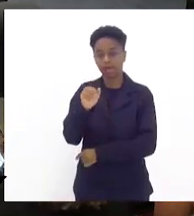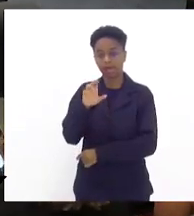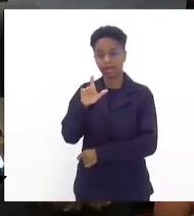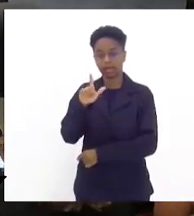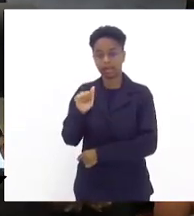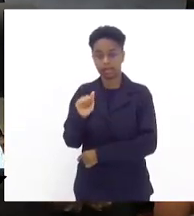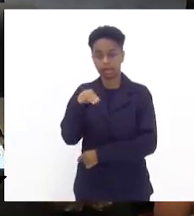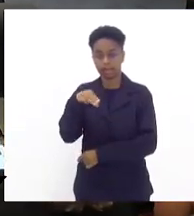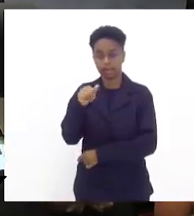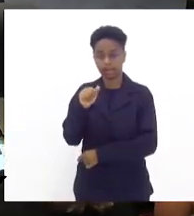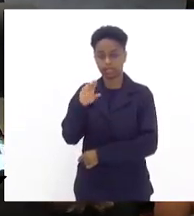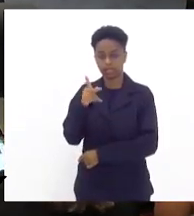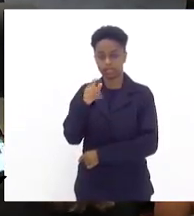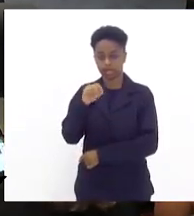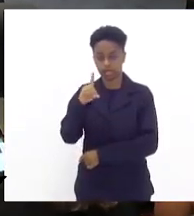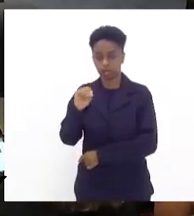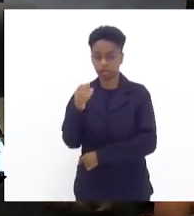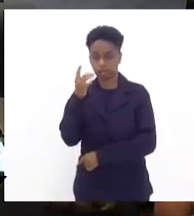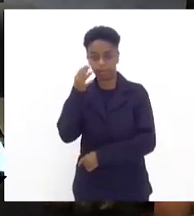Obrigado, Carla.